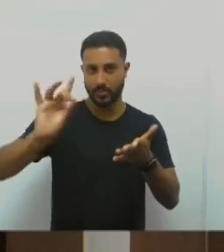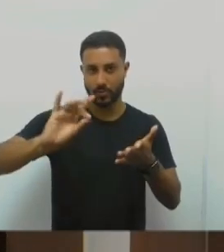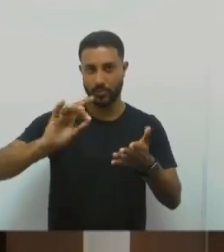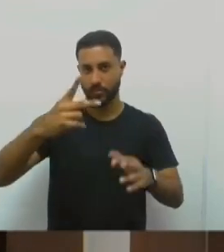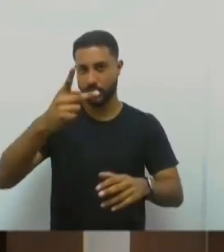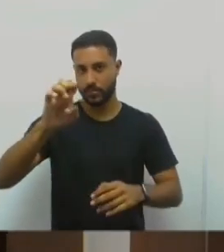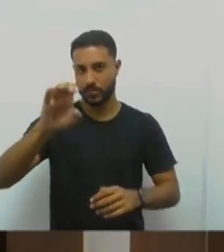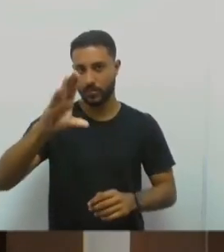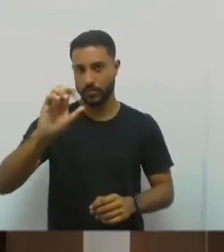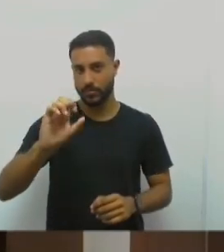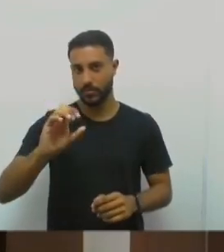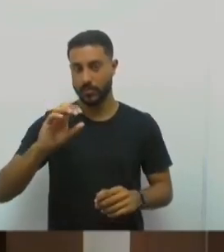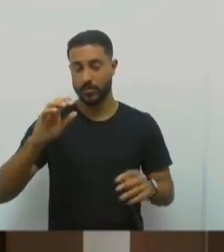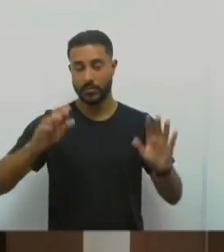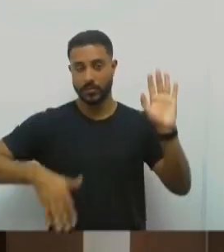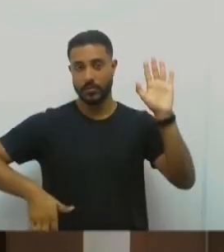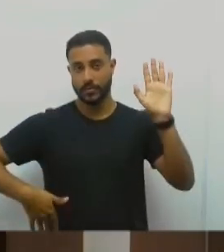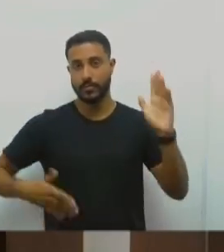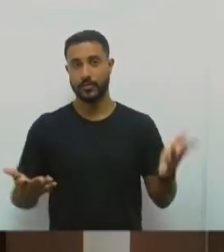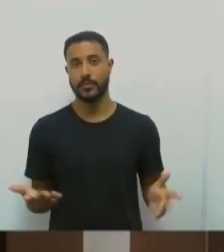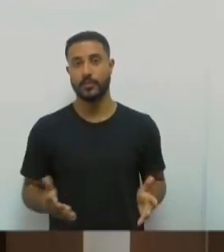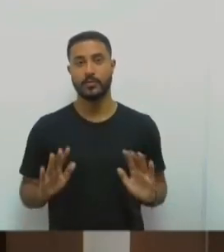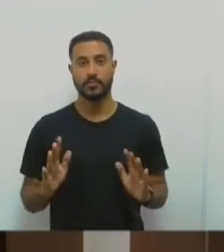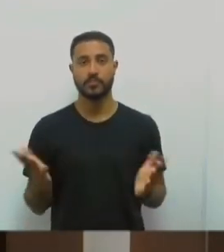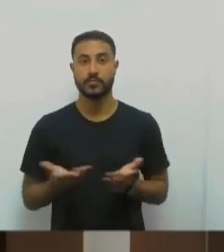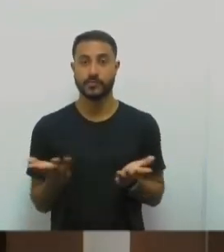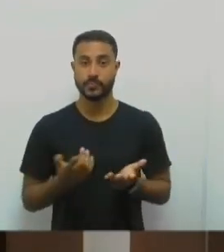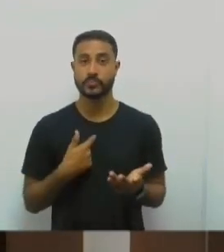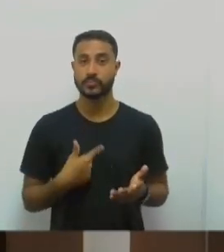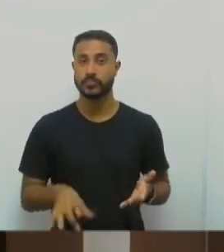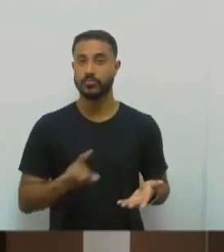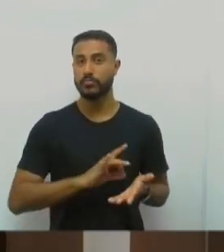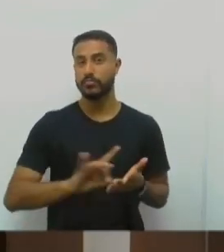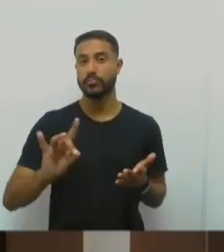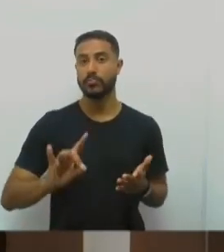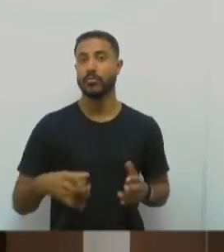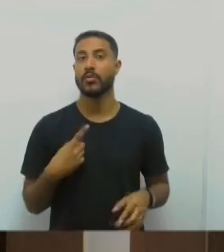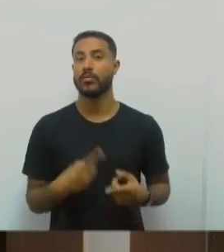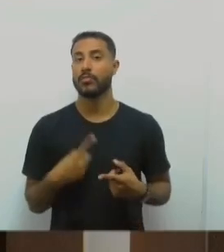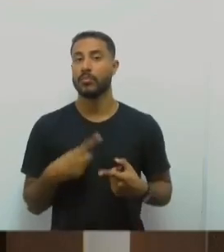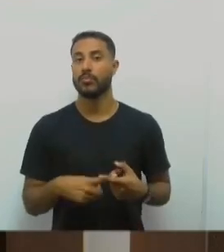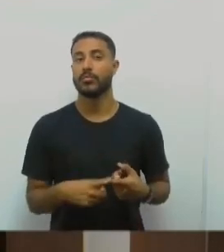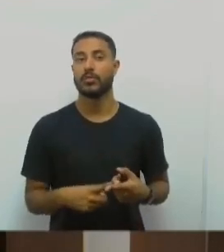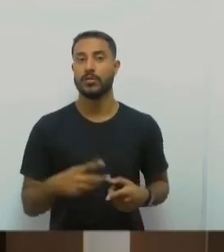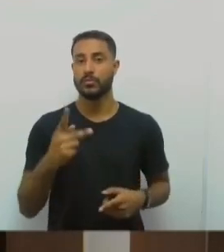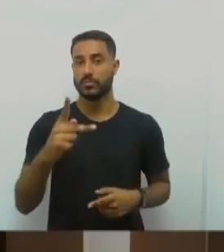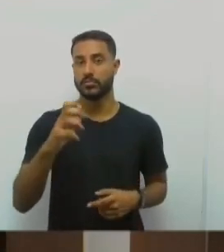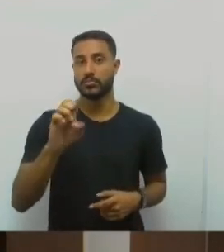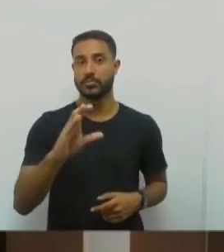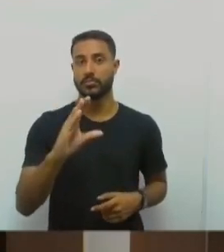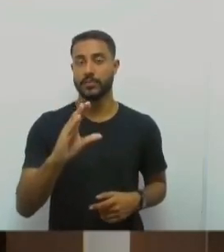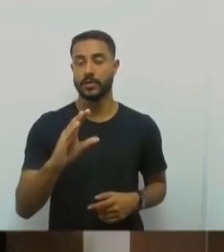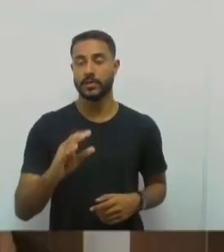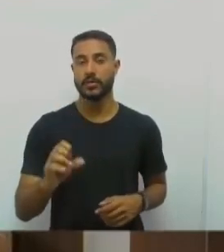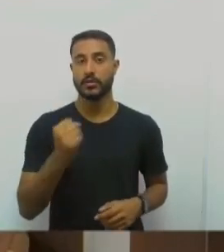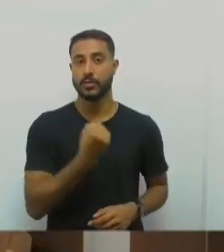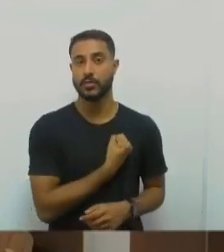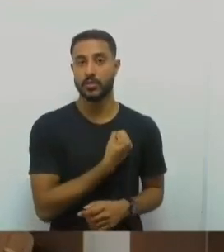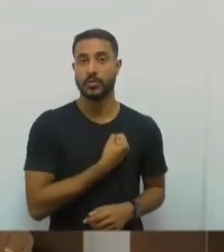junho hoje Manifesto meu repúdio a proposta de emenda à Constituição de número